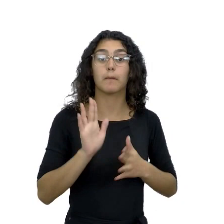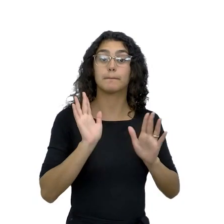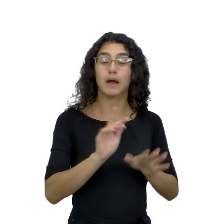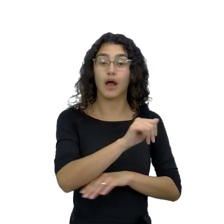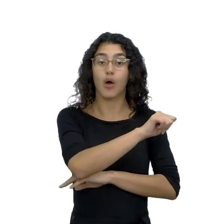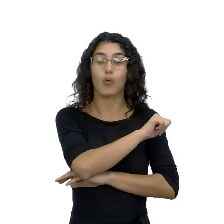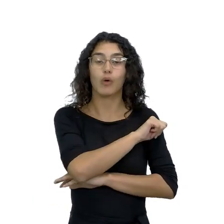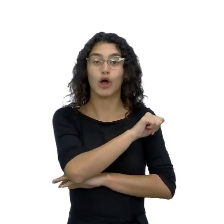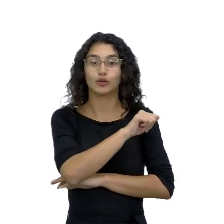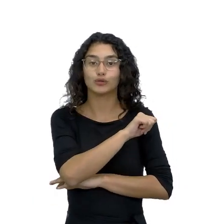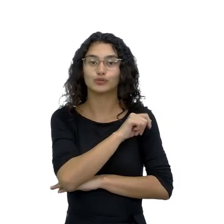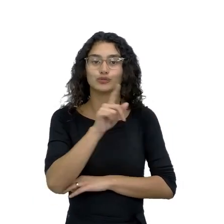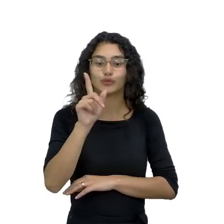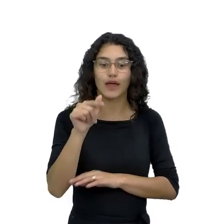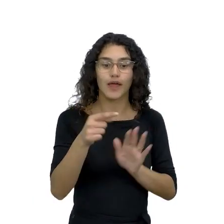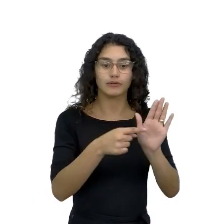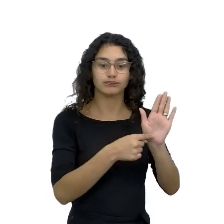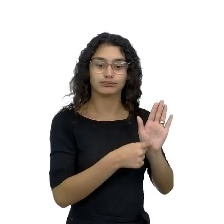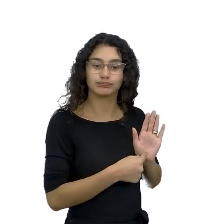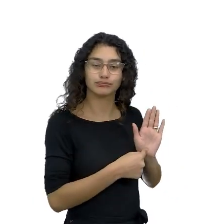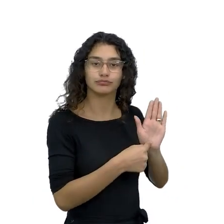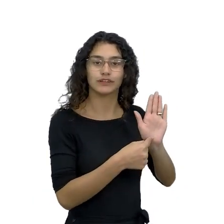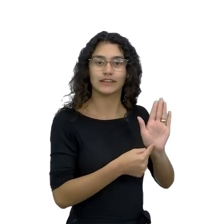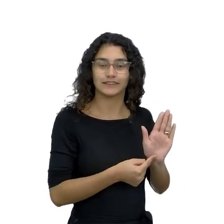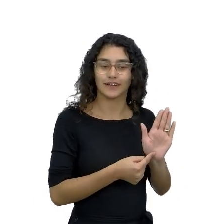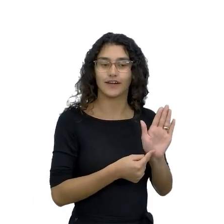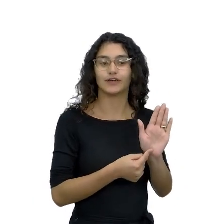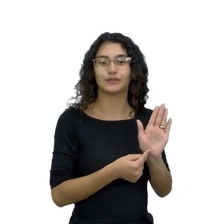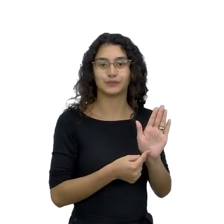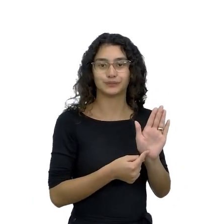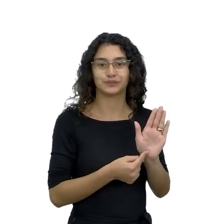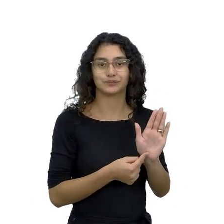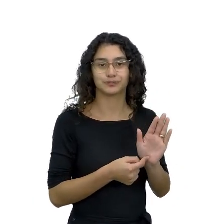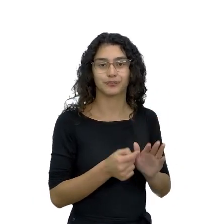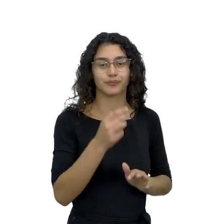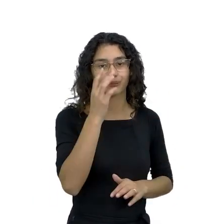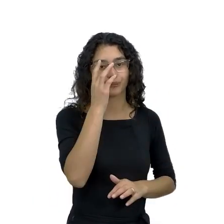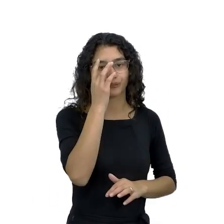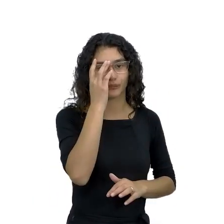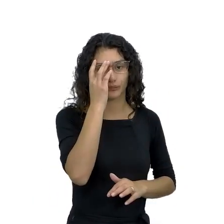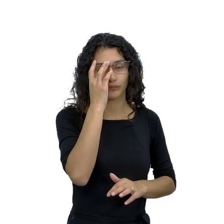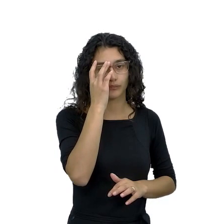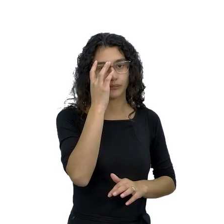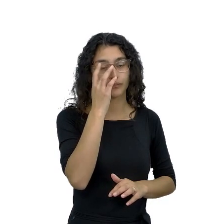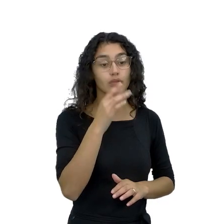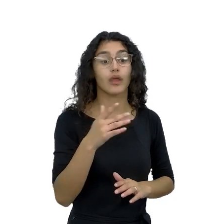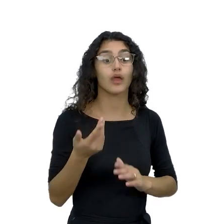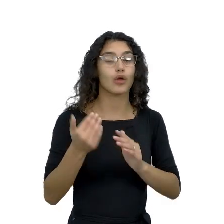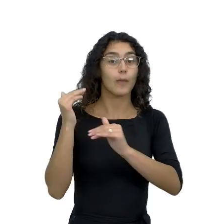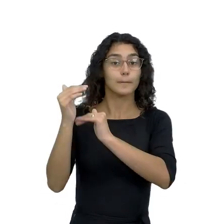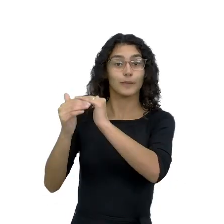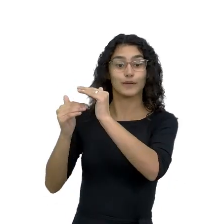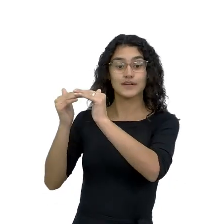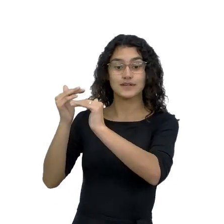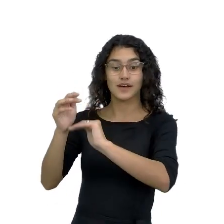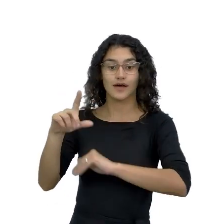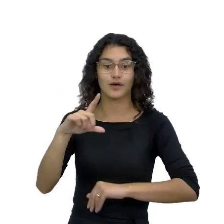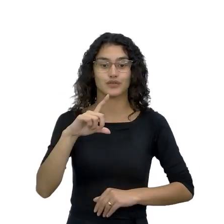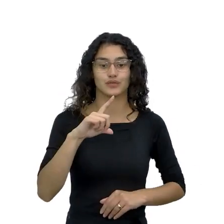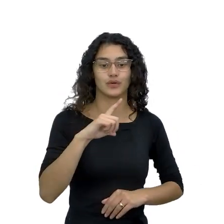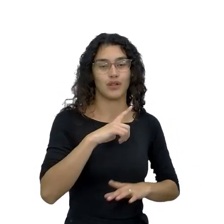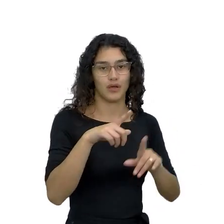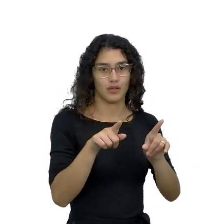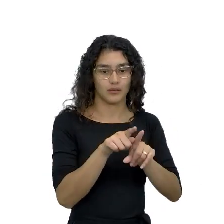aluno, ele seria apresentado aos fósseis, tá? E o processo de